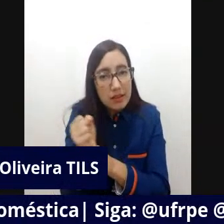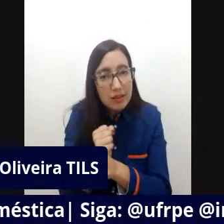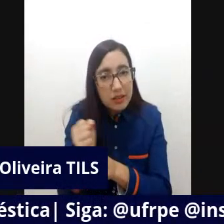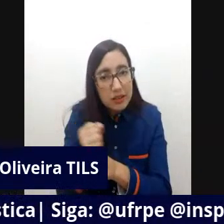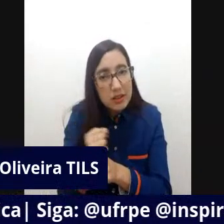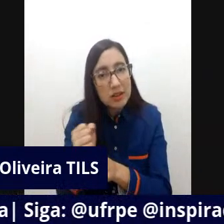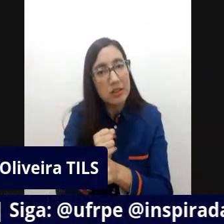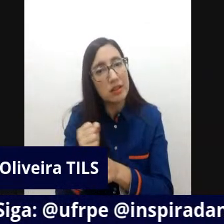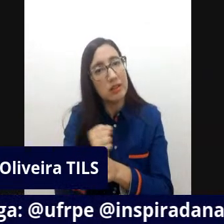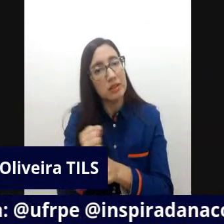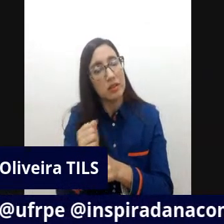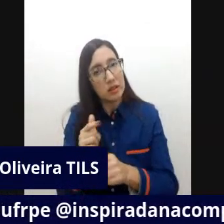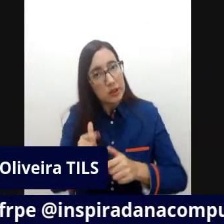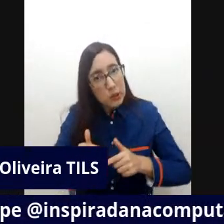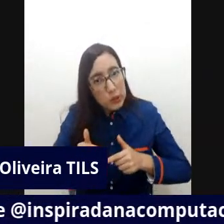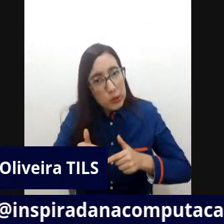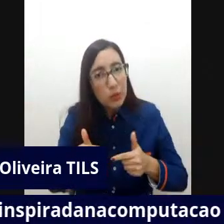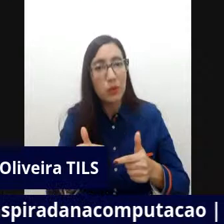pouco que temos hoje.